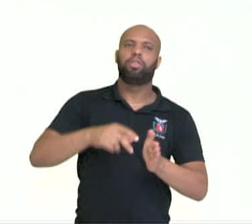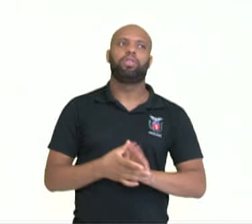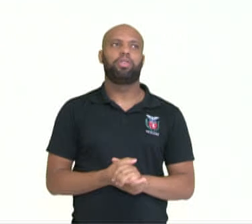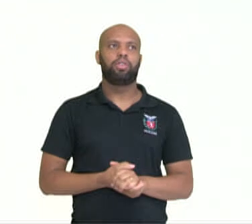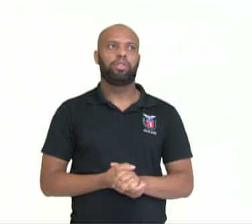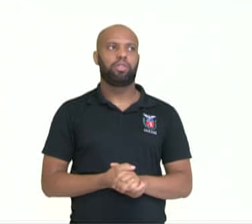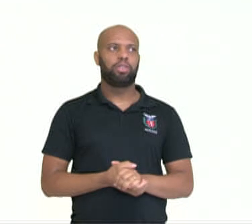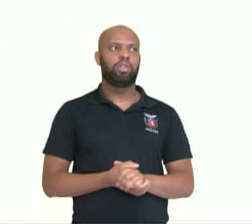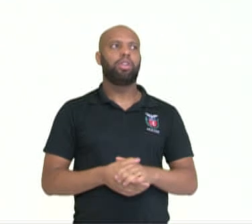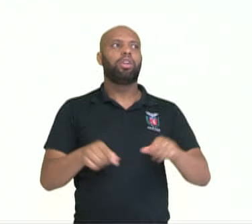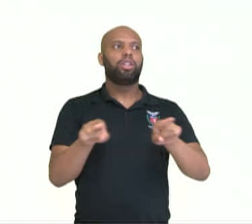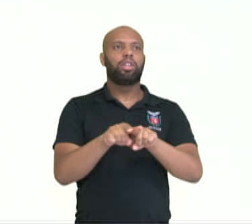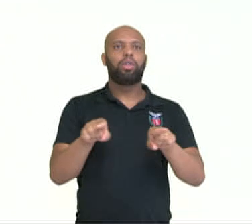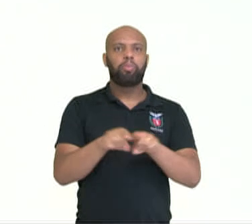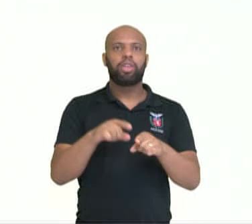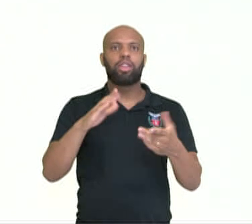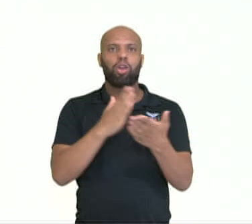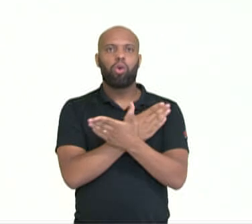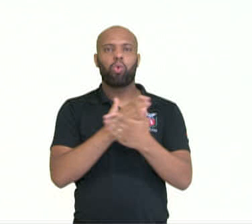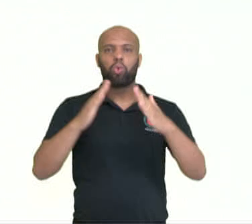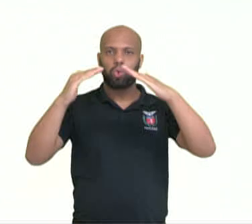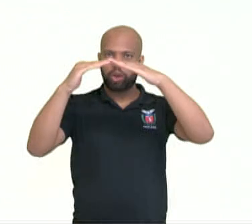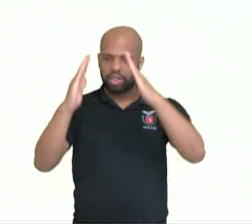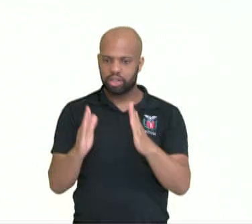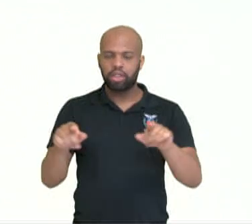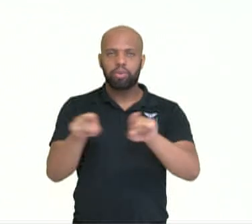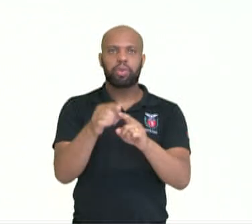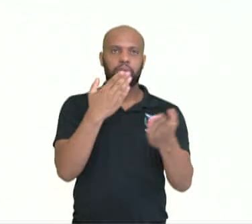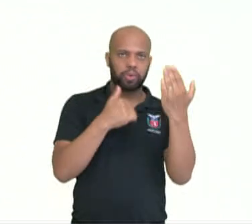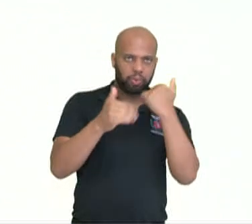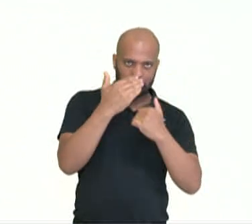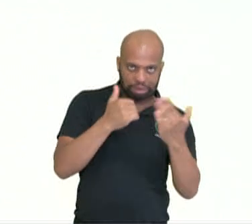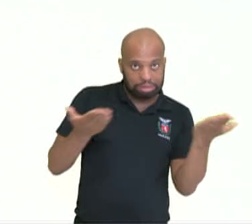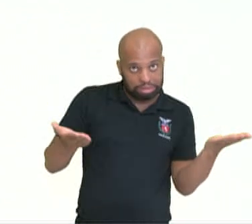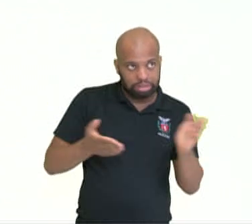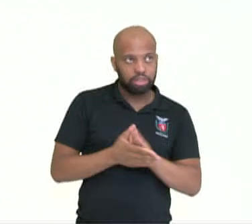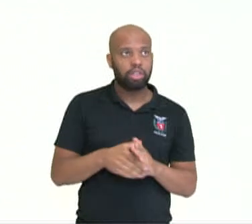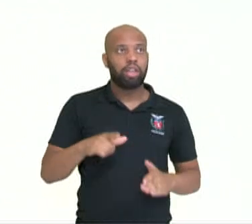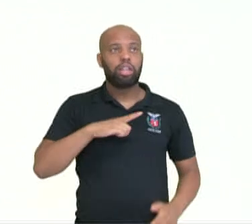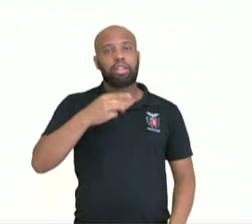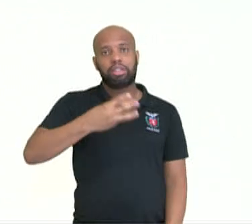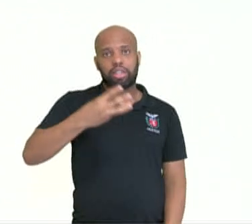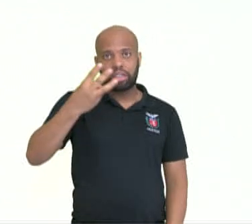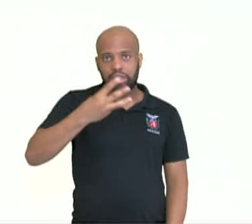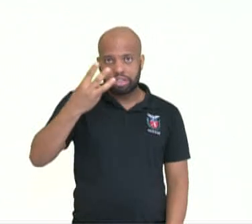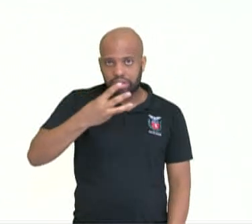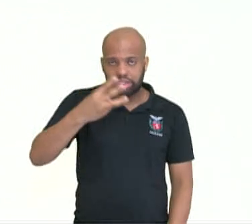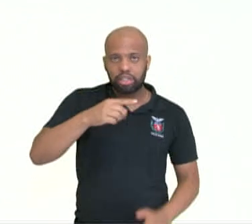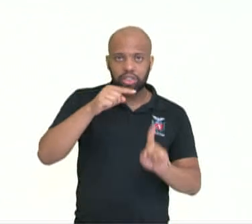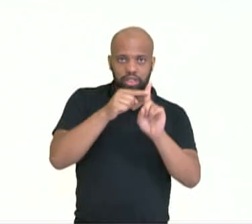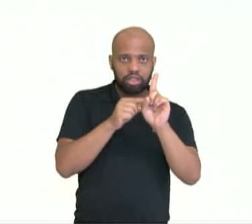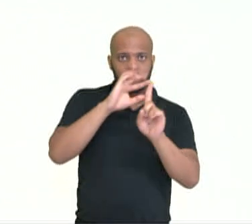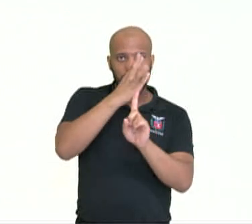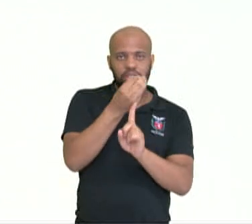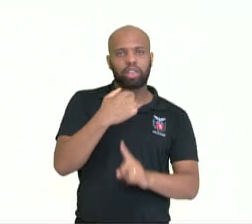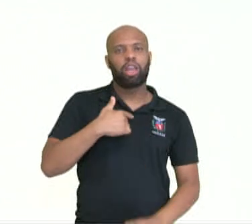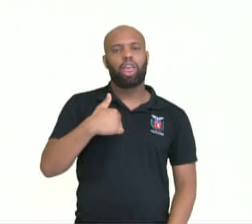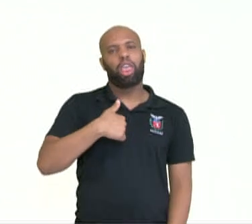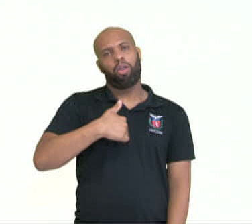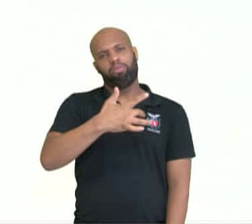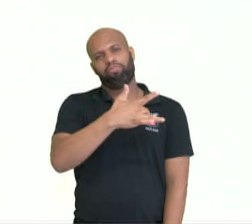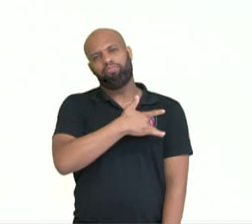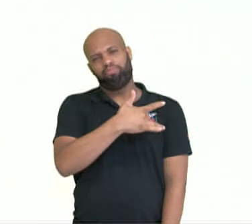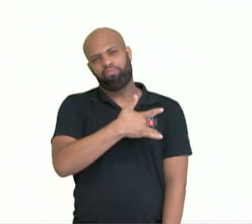Ou de alimentação de algumas tribos, né? Pois é. Terceiro tipo de arte é aquela que eu sou